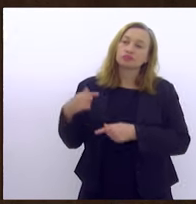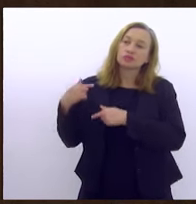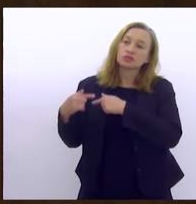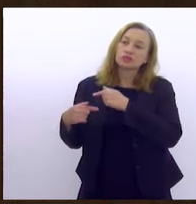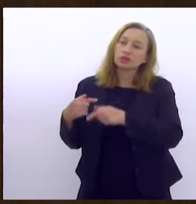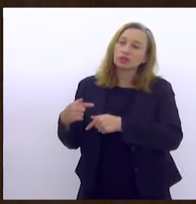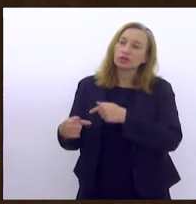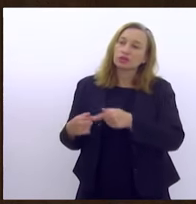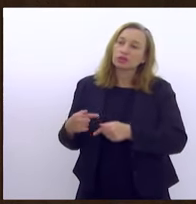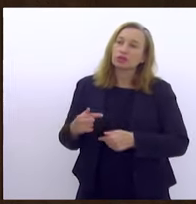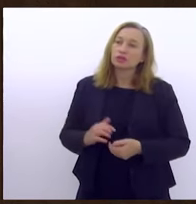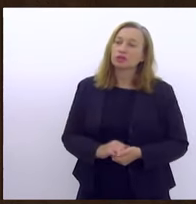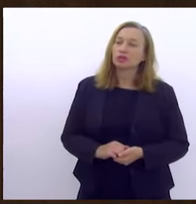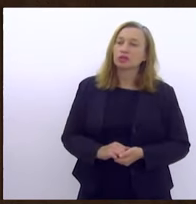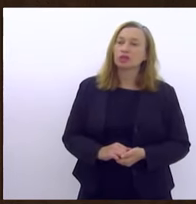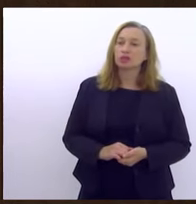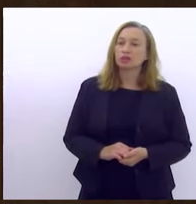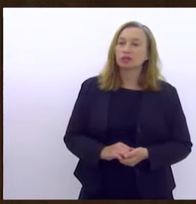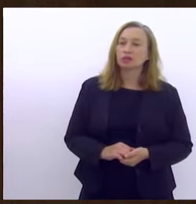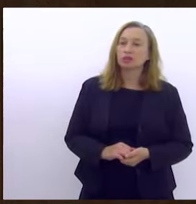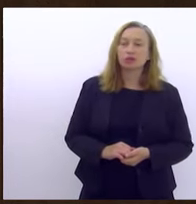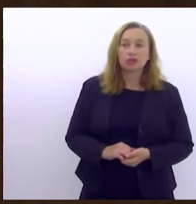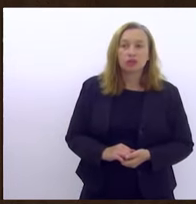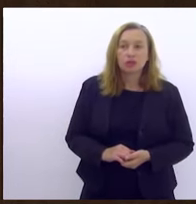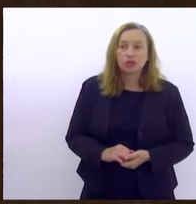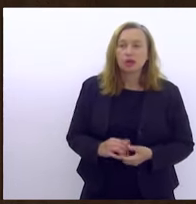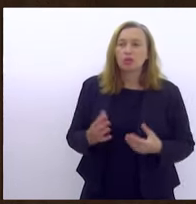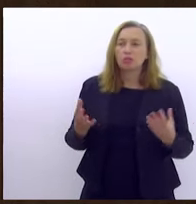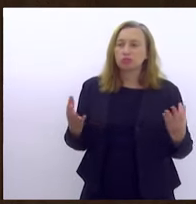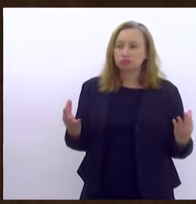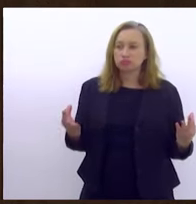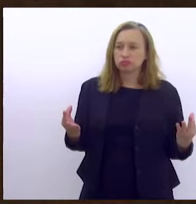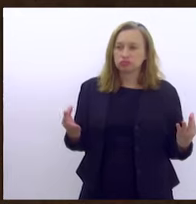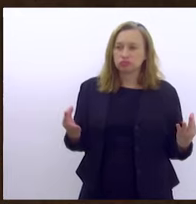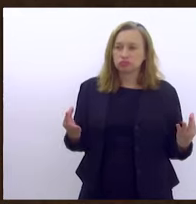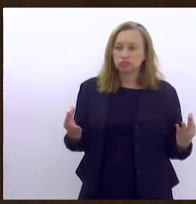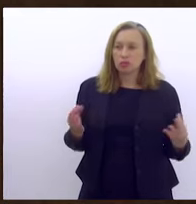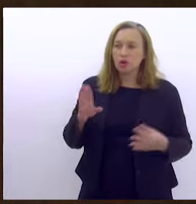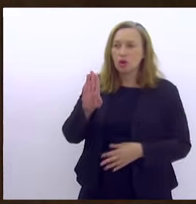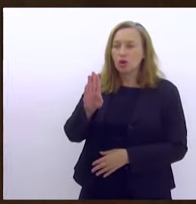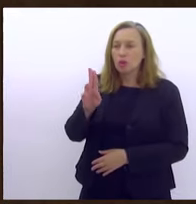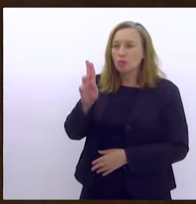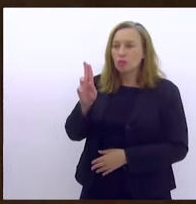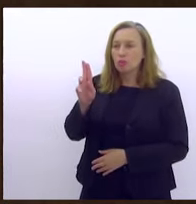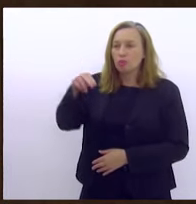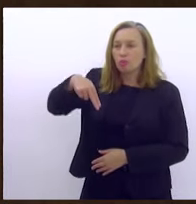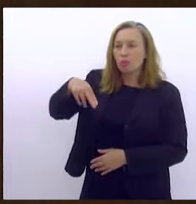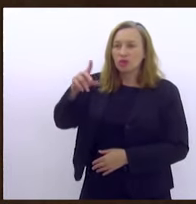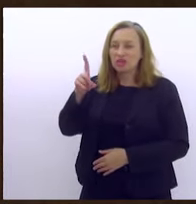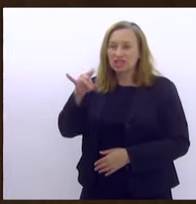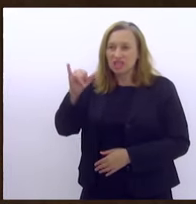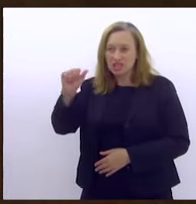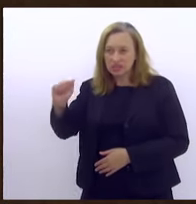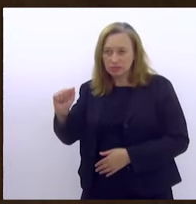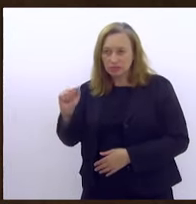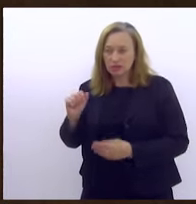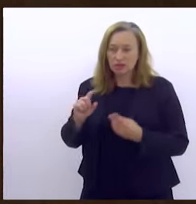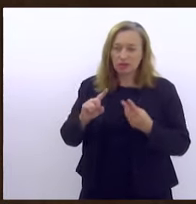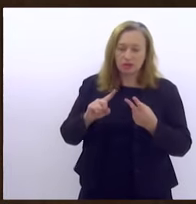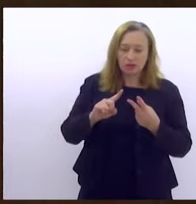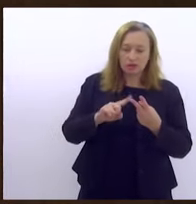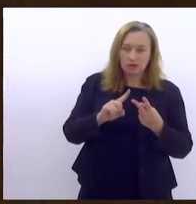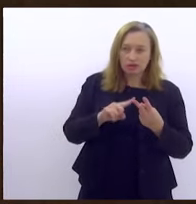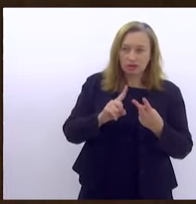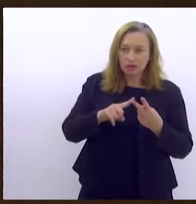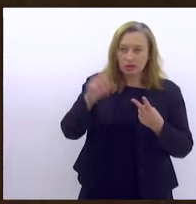a nossa origem é um tripé de indígena, africano e português. Teve mais gente,